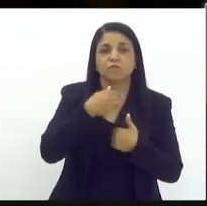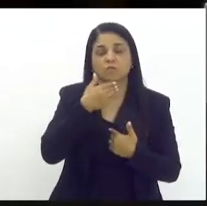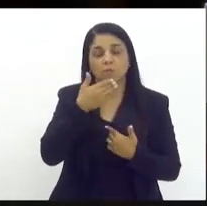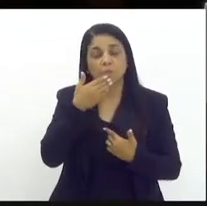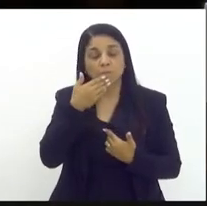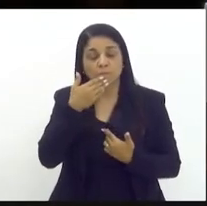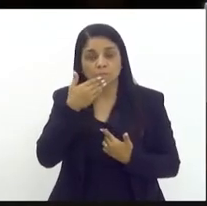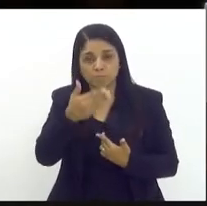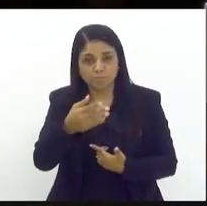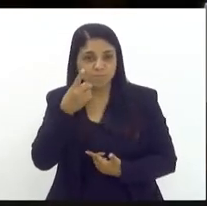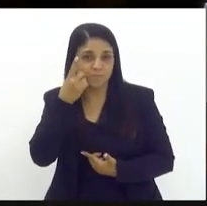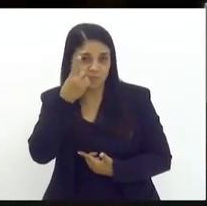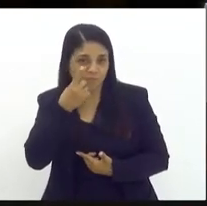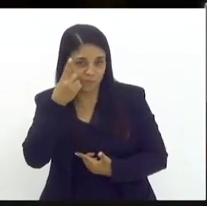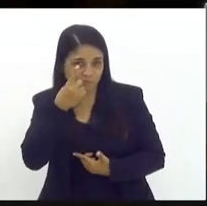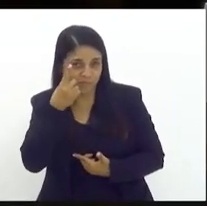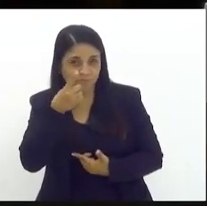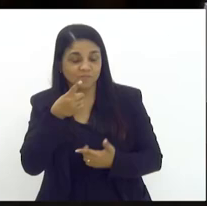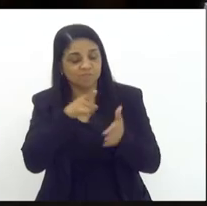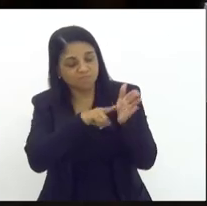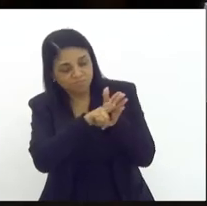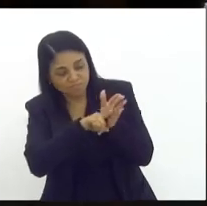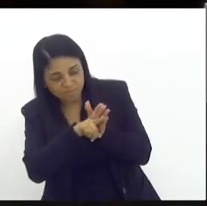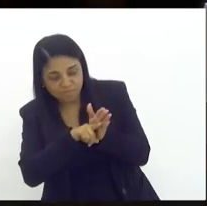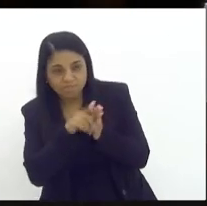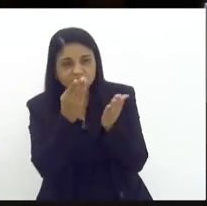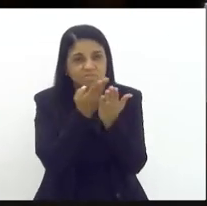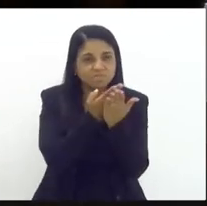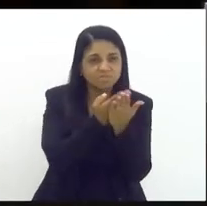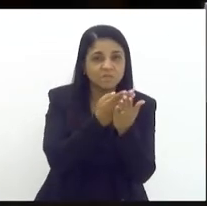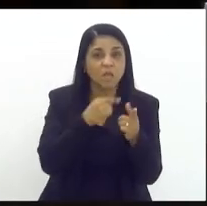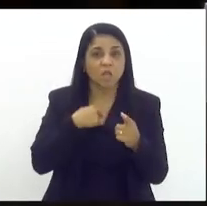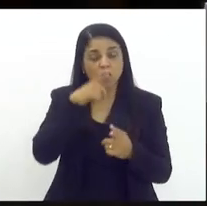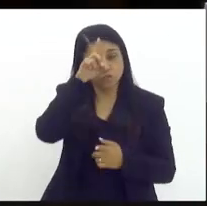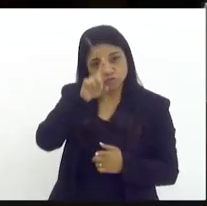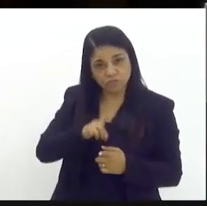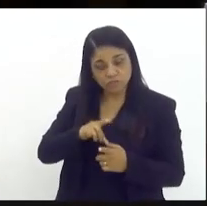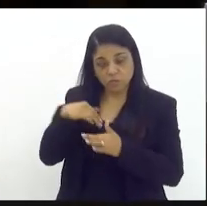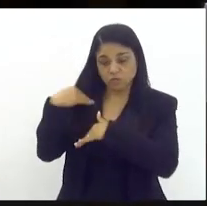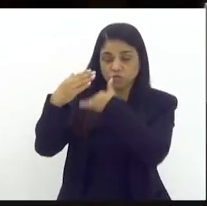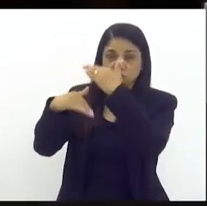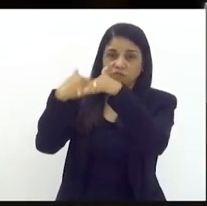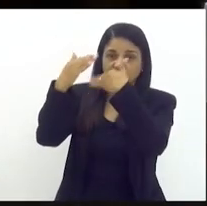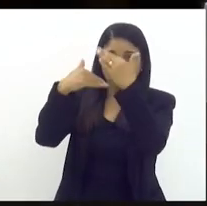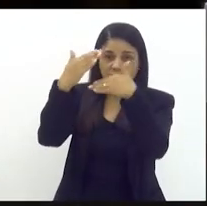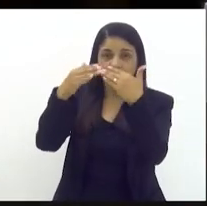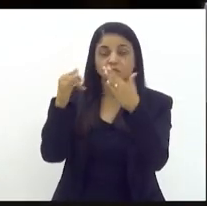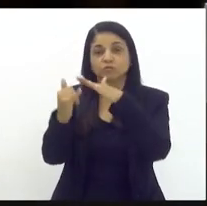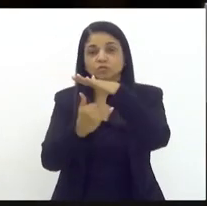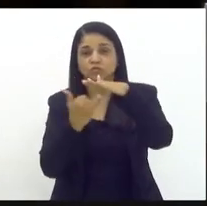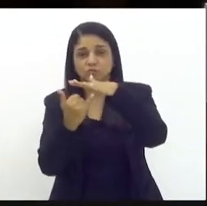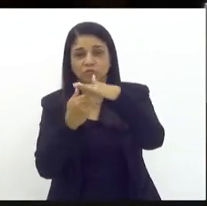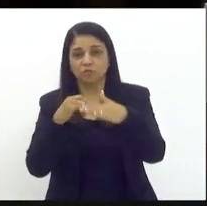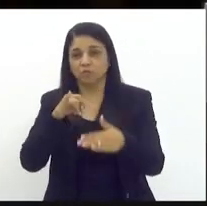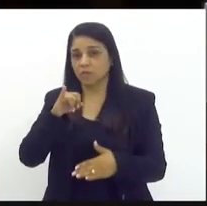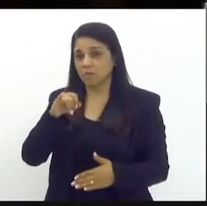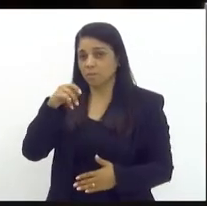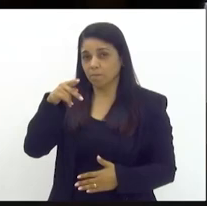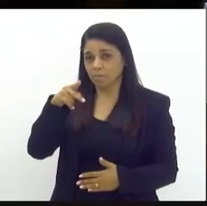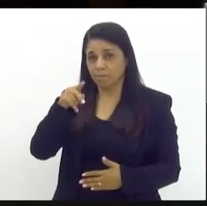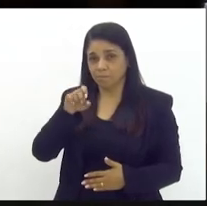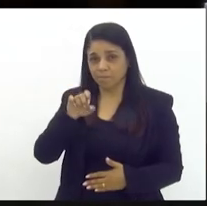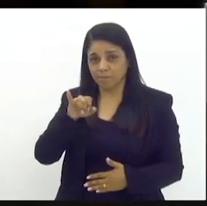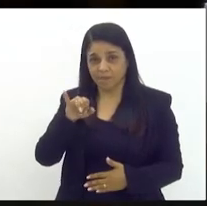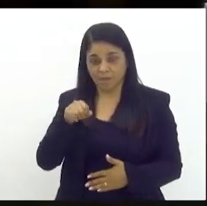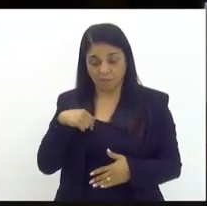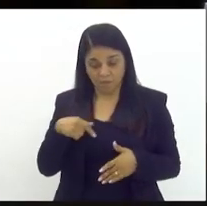para eles para atualizarem os dois estudos eu estou atualmente na direção de desenvolvimento profissional na ideia ou seja isso aqui